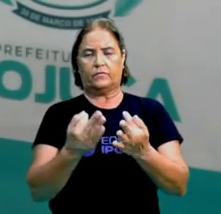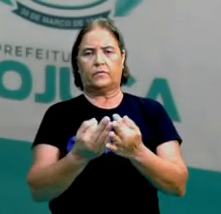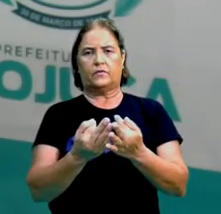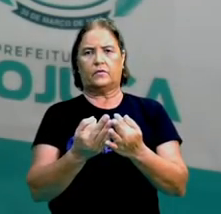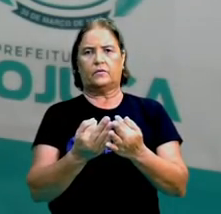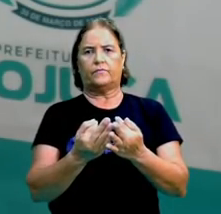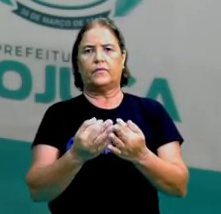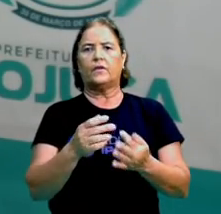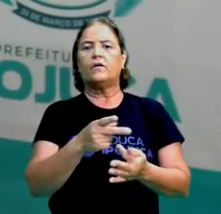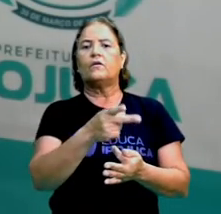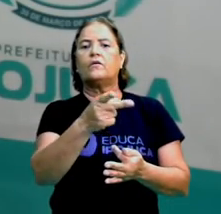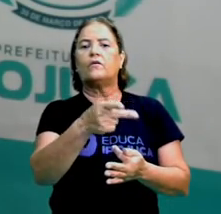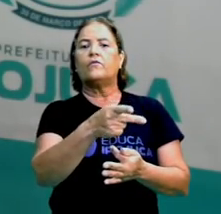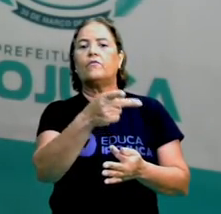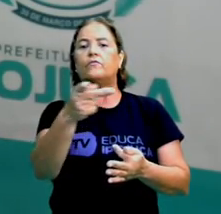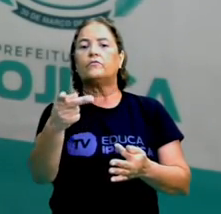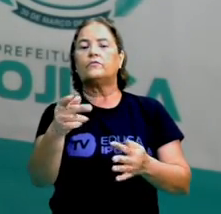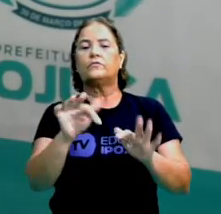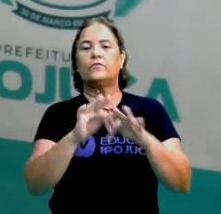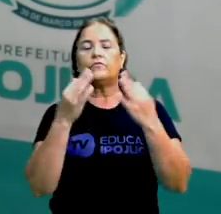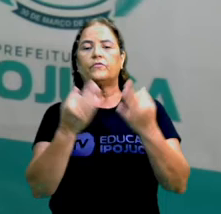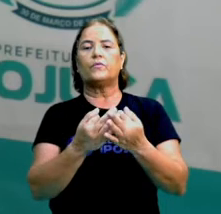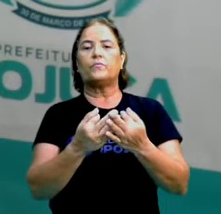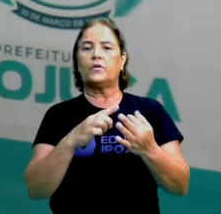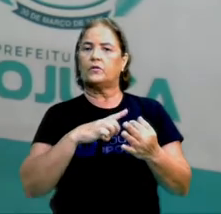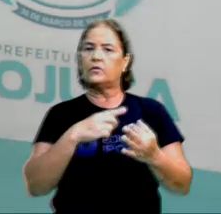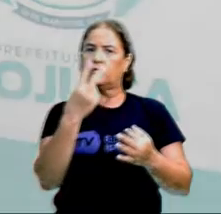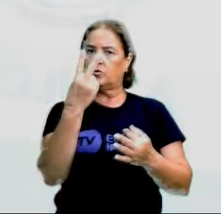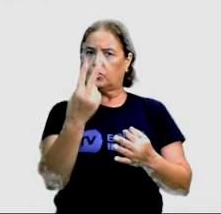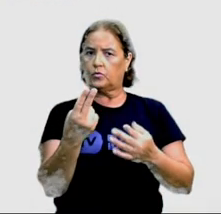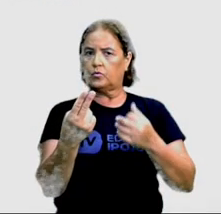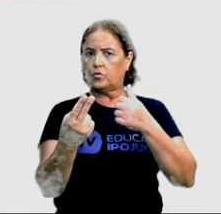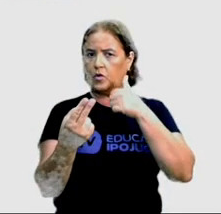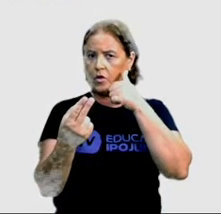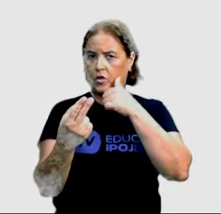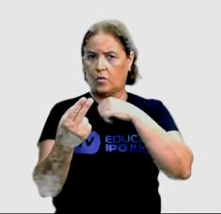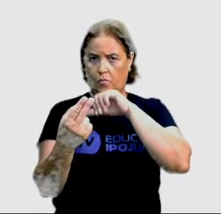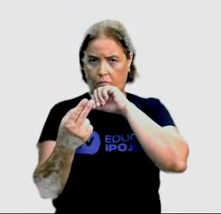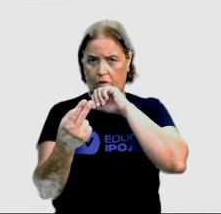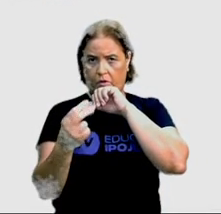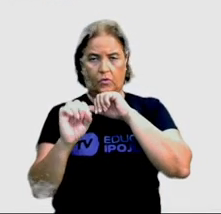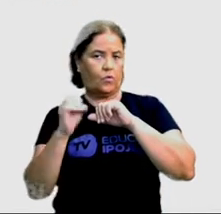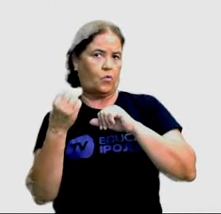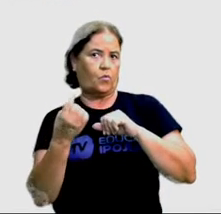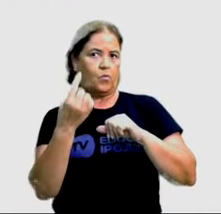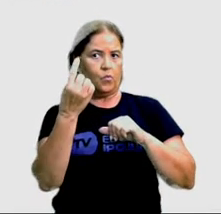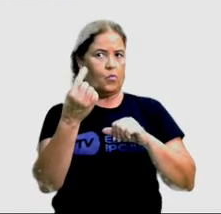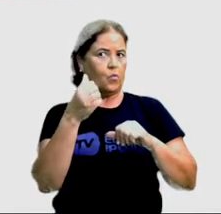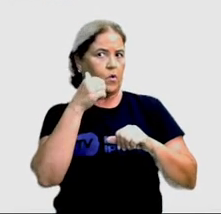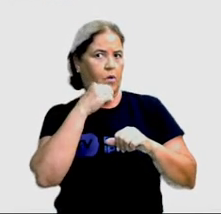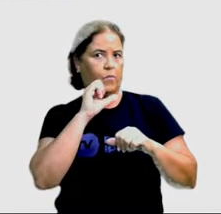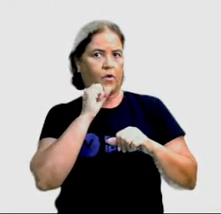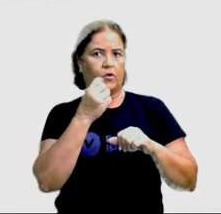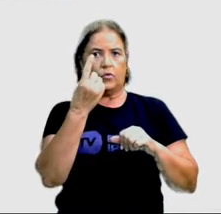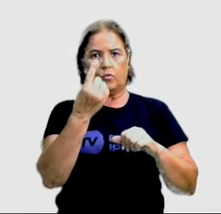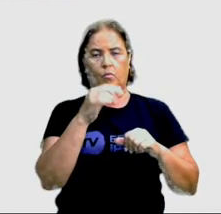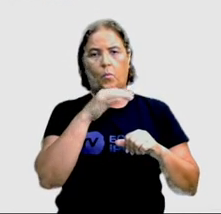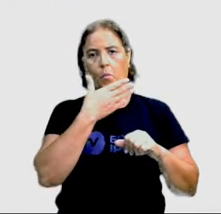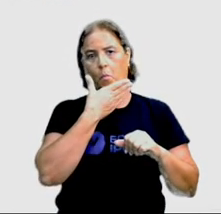sua família é formada por duas mães? Ou por uma mãe e um pai? Por uma mãe